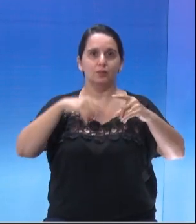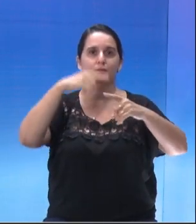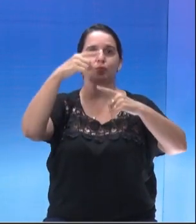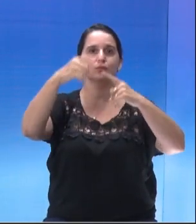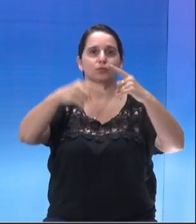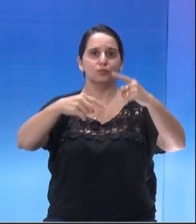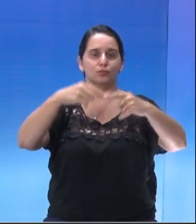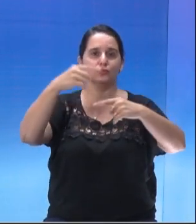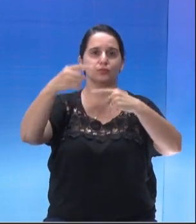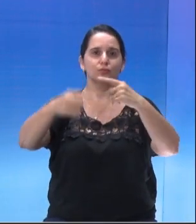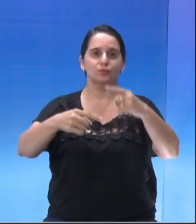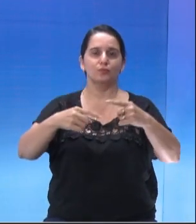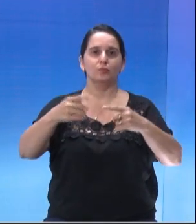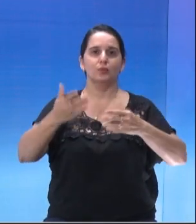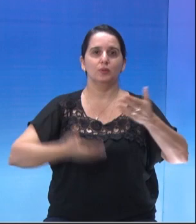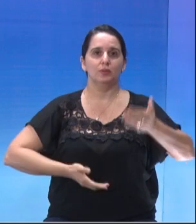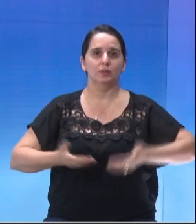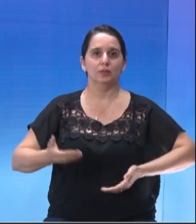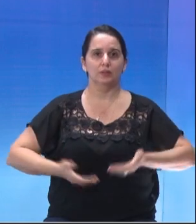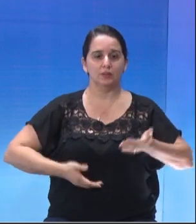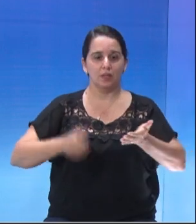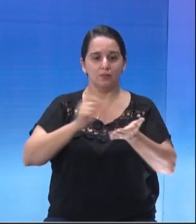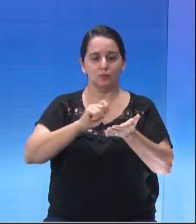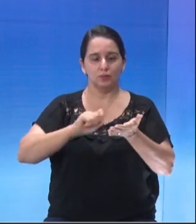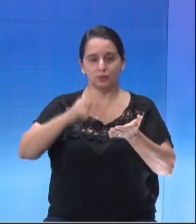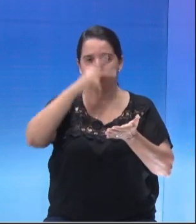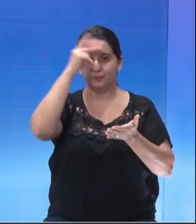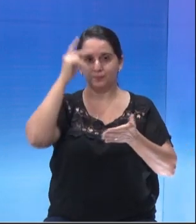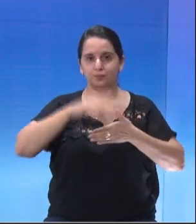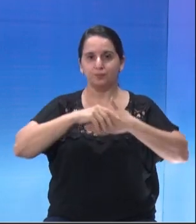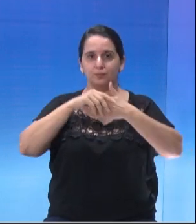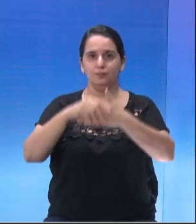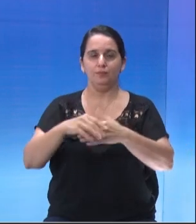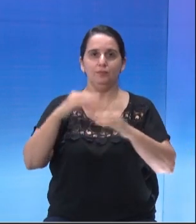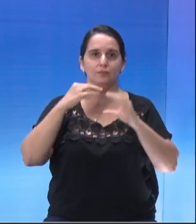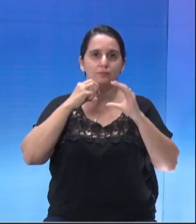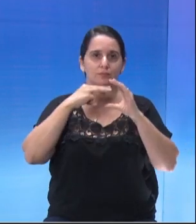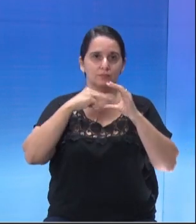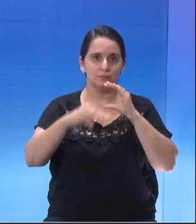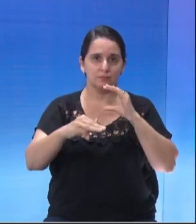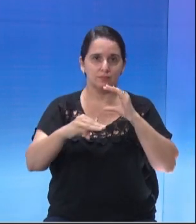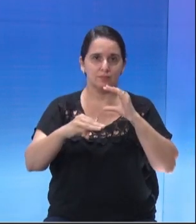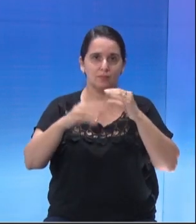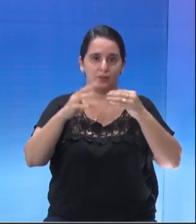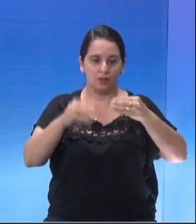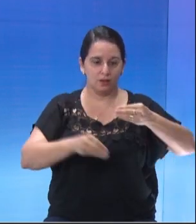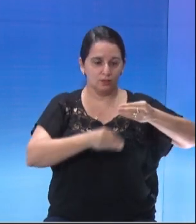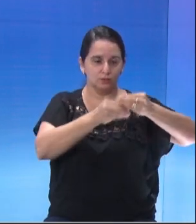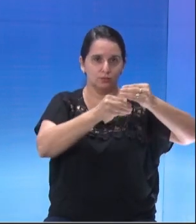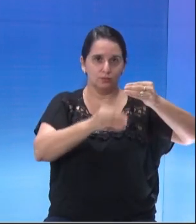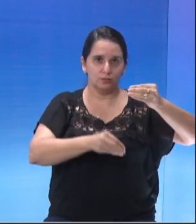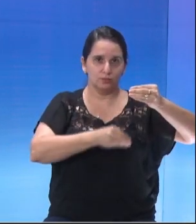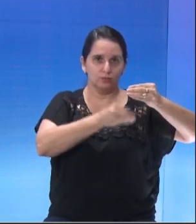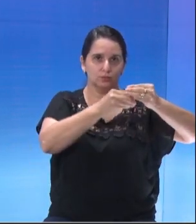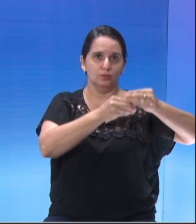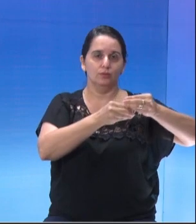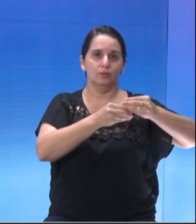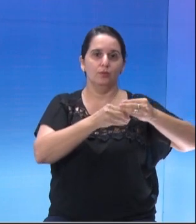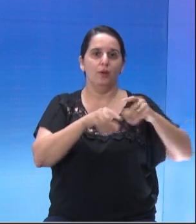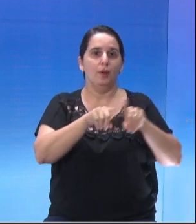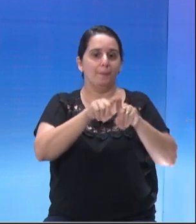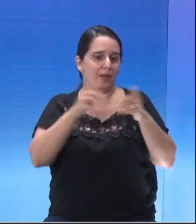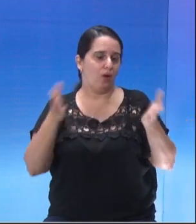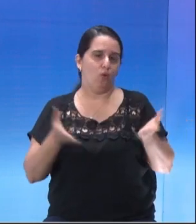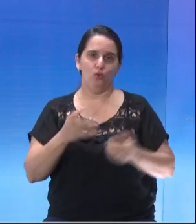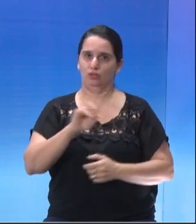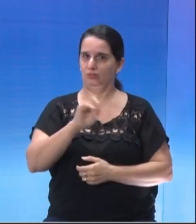pelos seus escribas, seus escravos. Seus escravos levavam as mensagens. Então, eles acrescentavam, né, naquela época, mas não nos